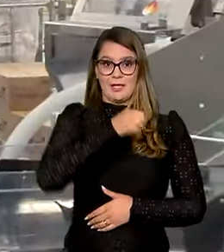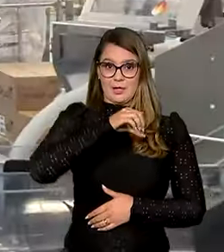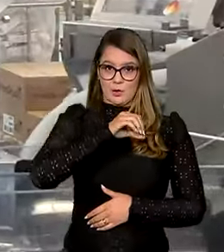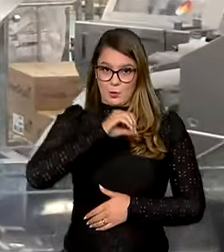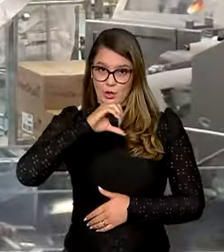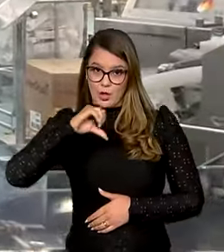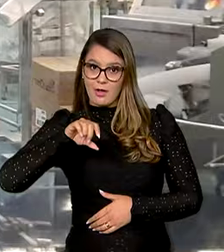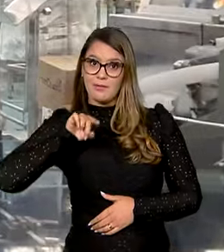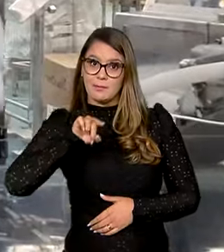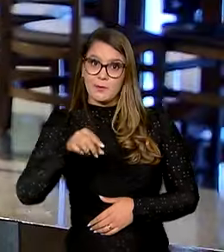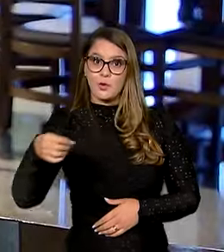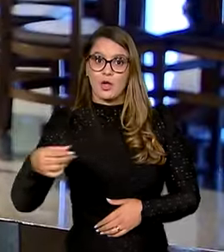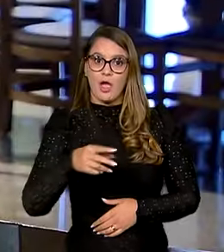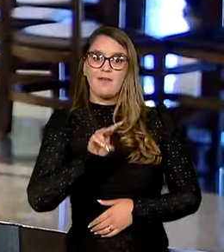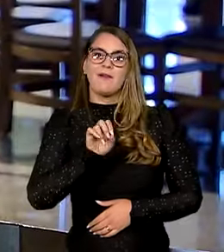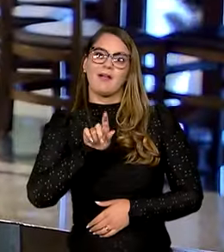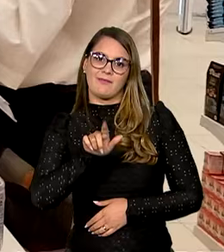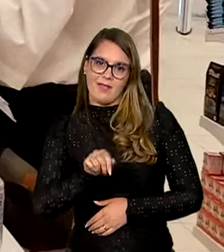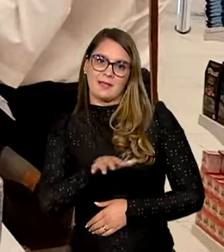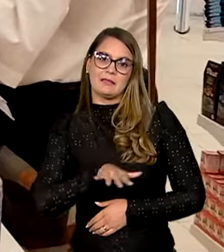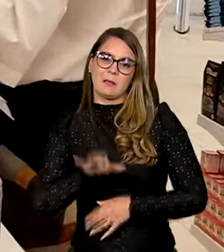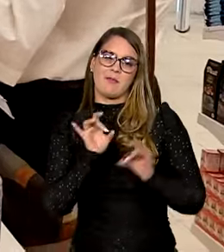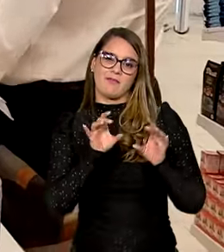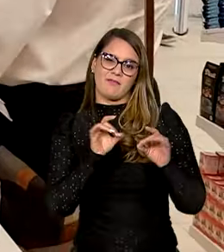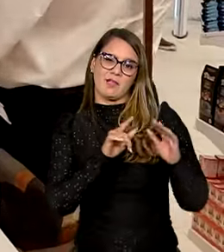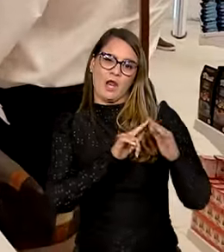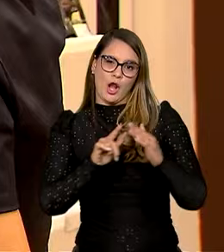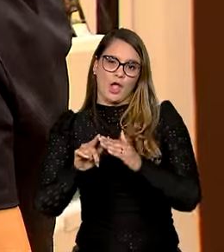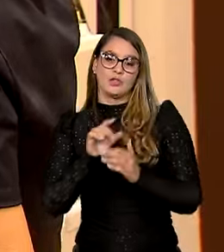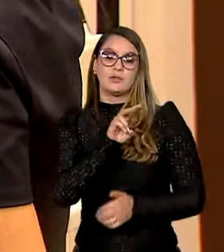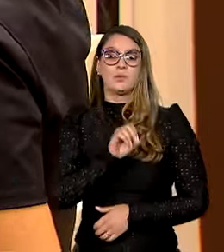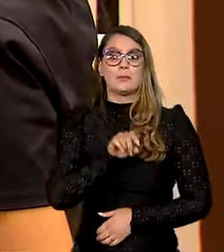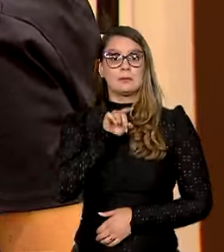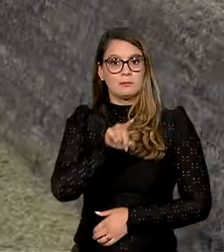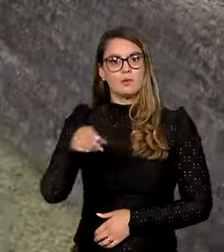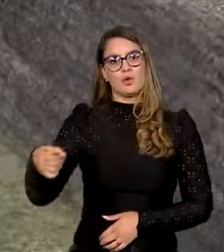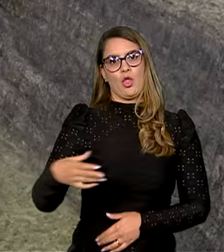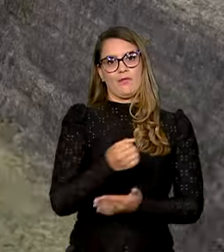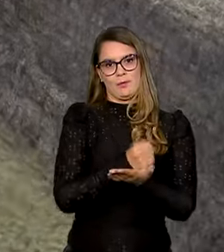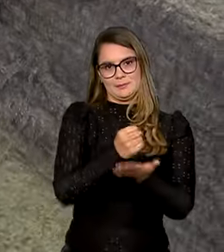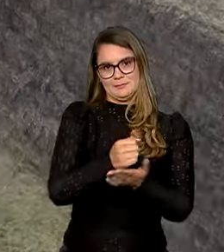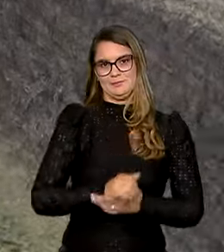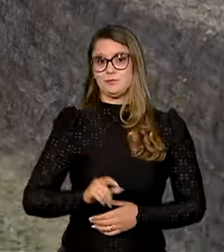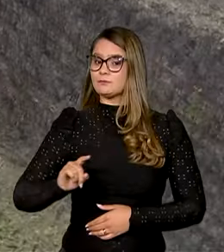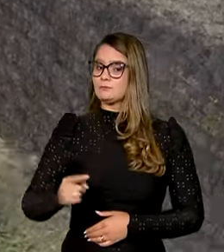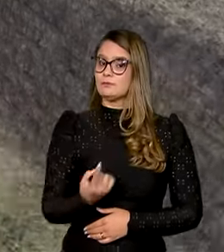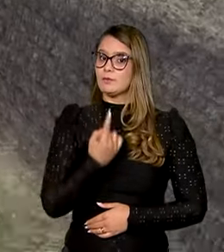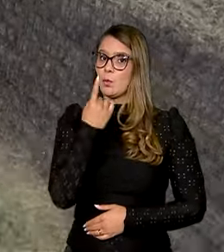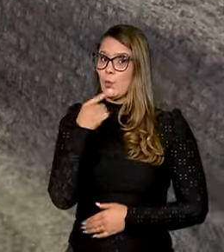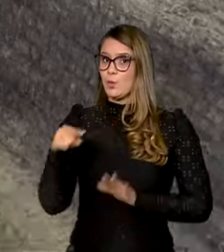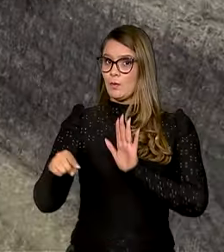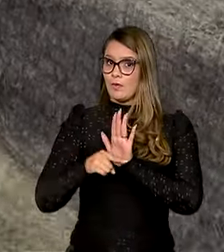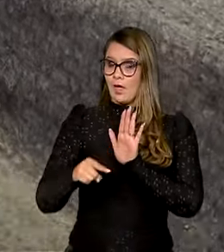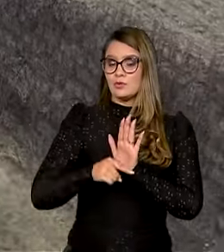109.000 novas vagas e no comércio com quase 50.000 novos postos o único setor com saldo